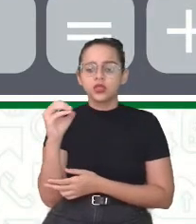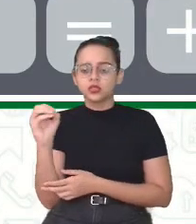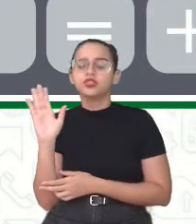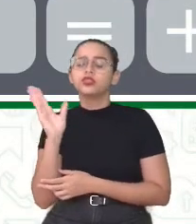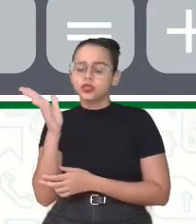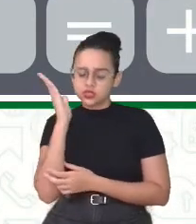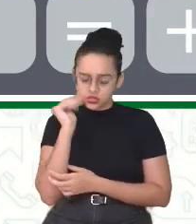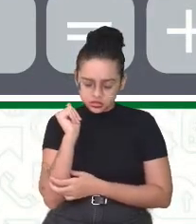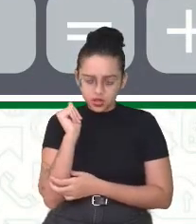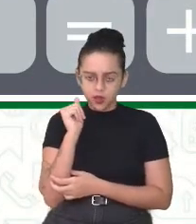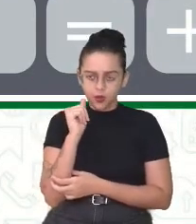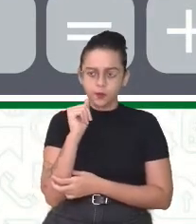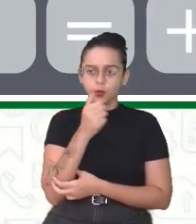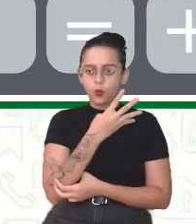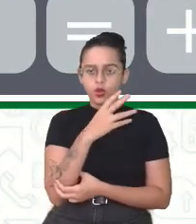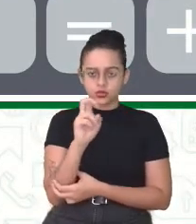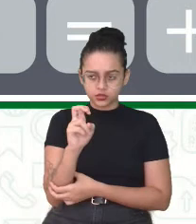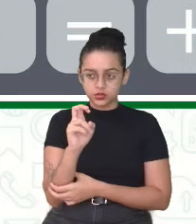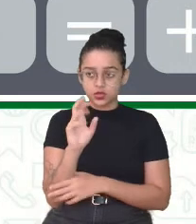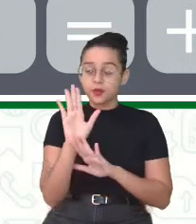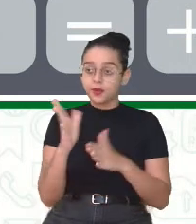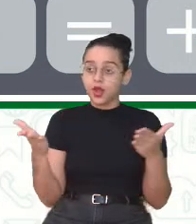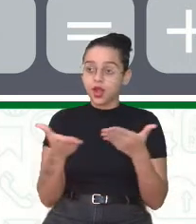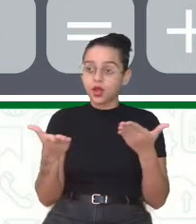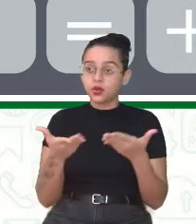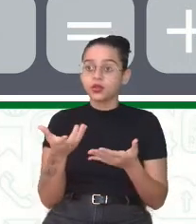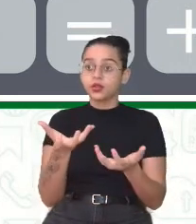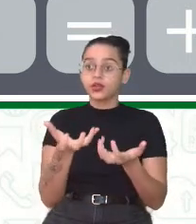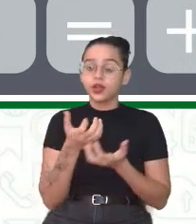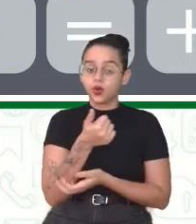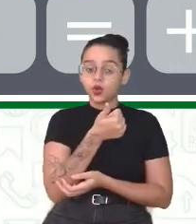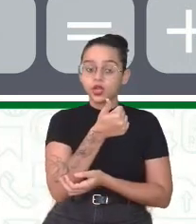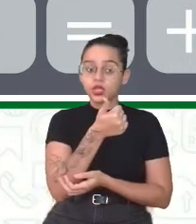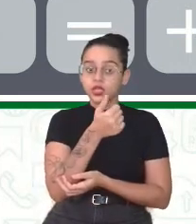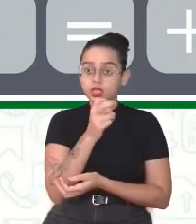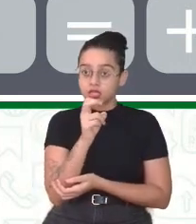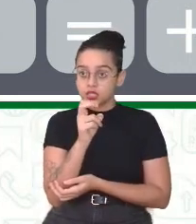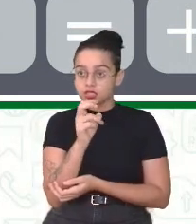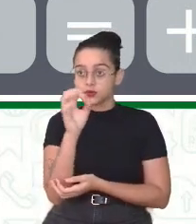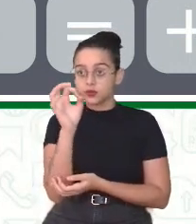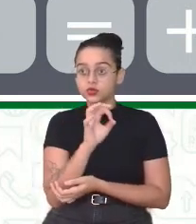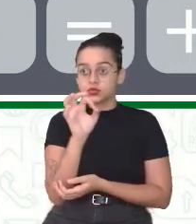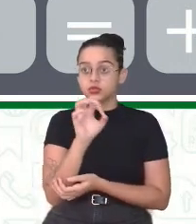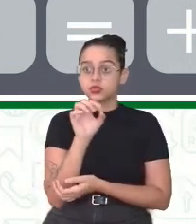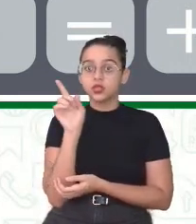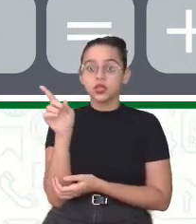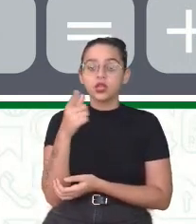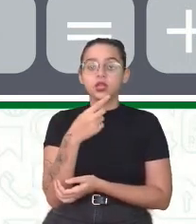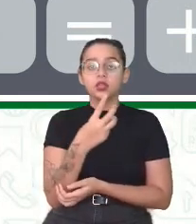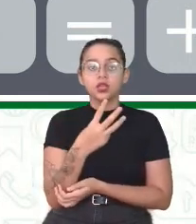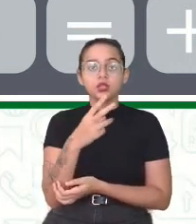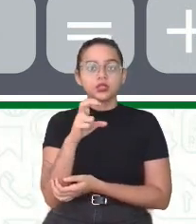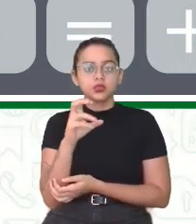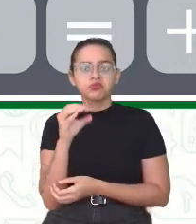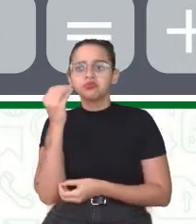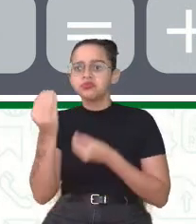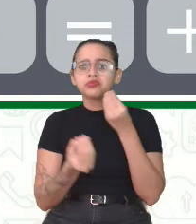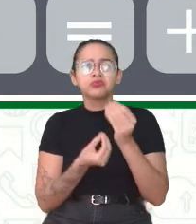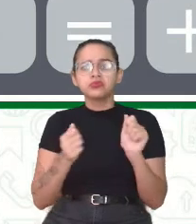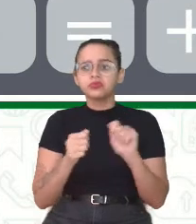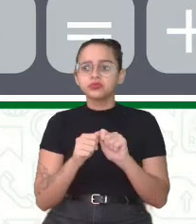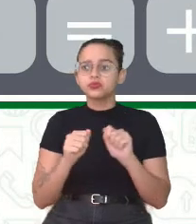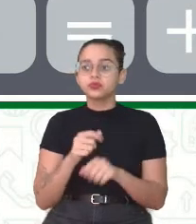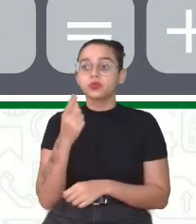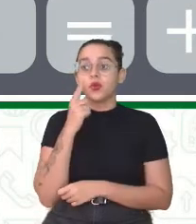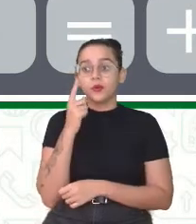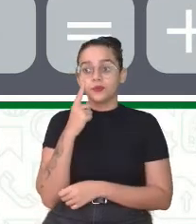já sabe que é o 45. Mas agora eu quero 15% de 350. Como é que eu faço isso? Olha, eu